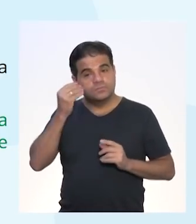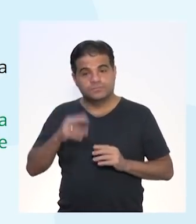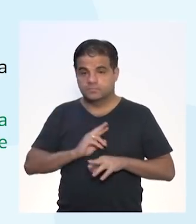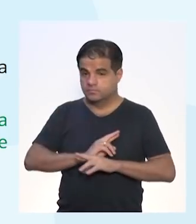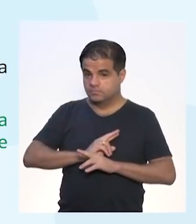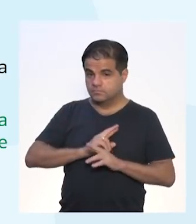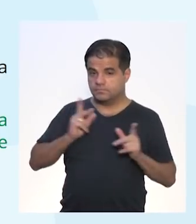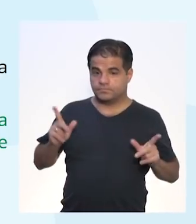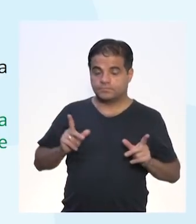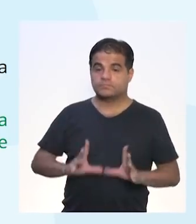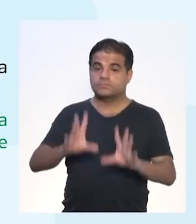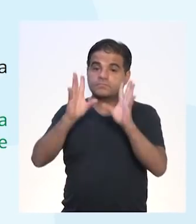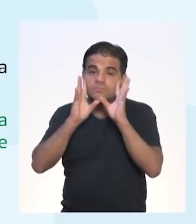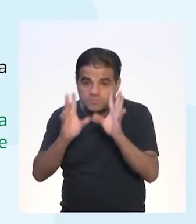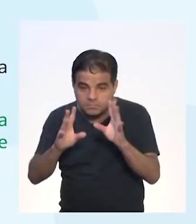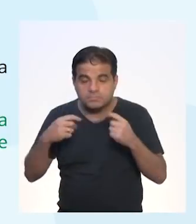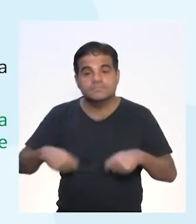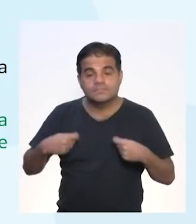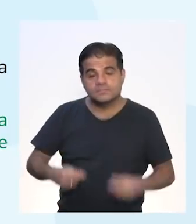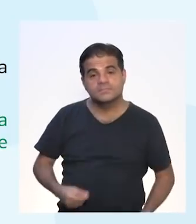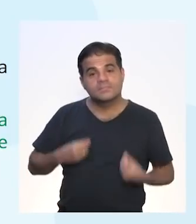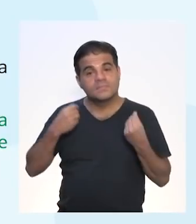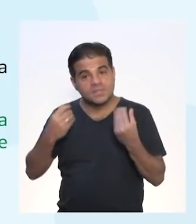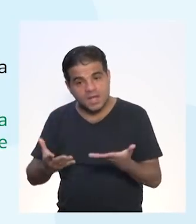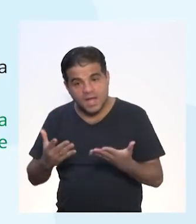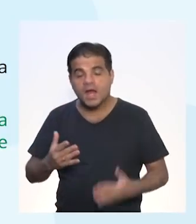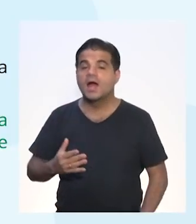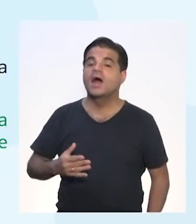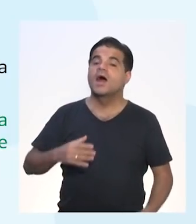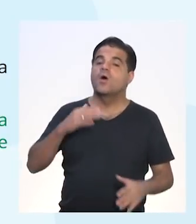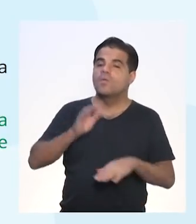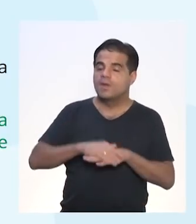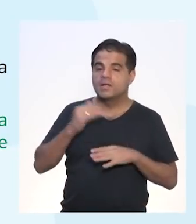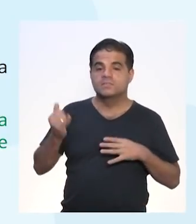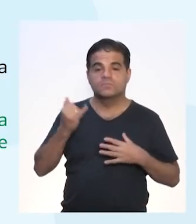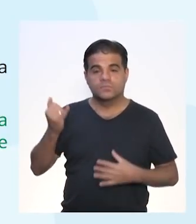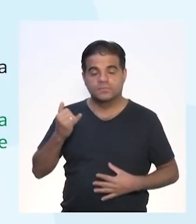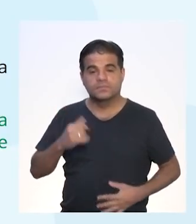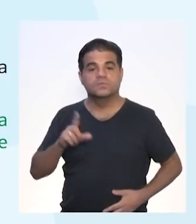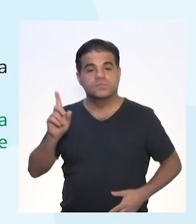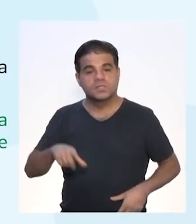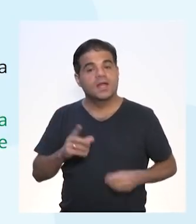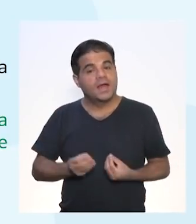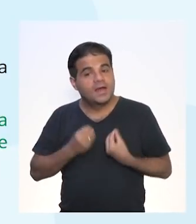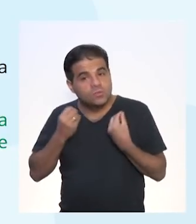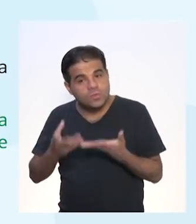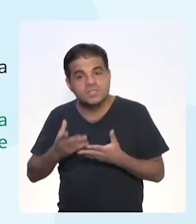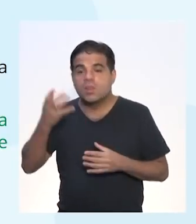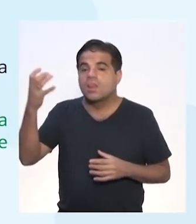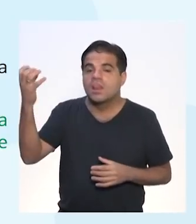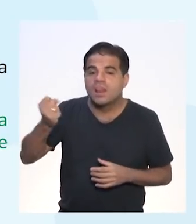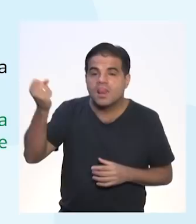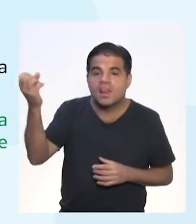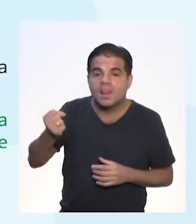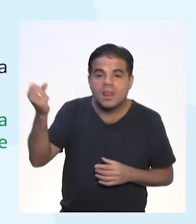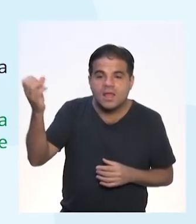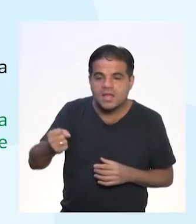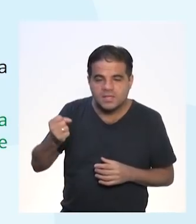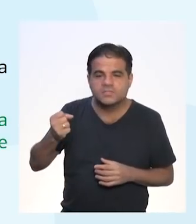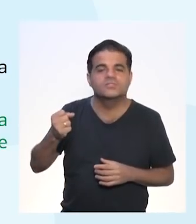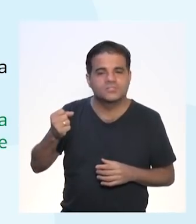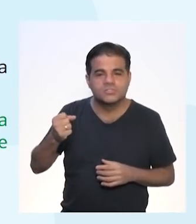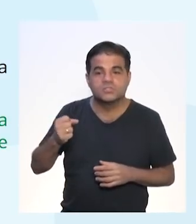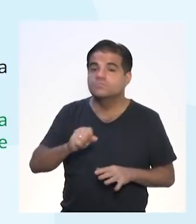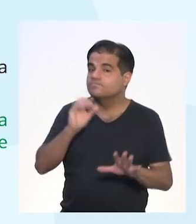diferenciam aí a atenção que precisa ser dada ao mais importante, que é a doação de leite, né?